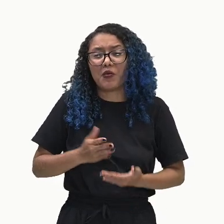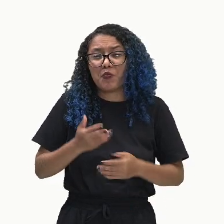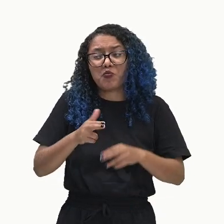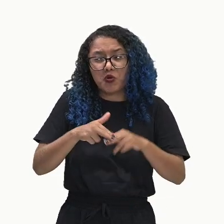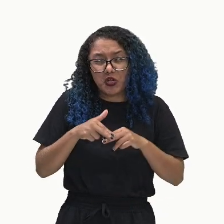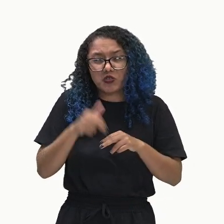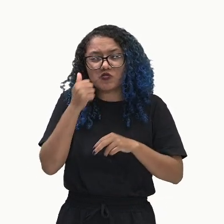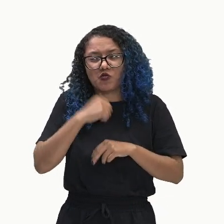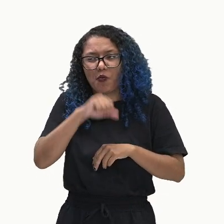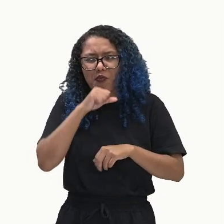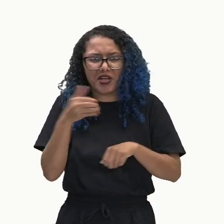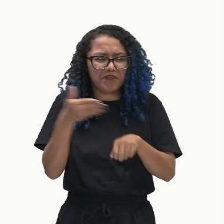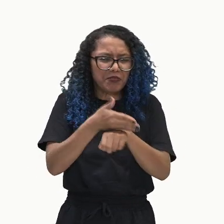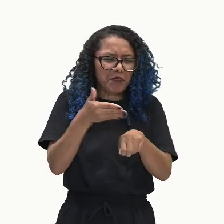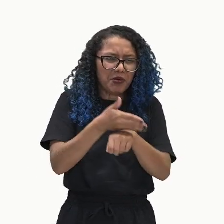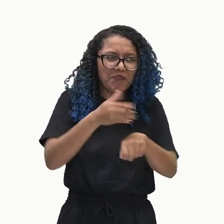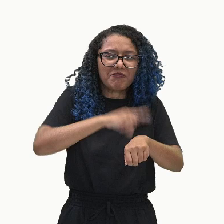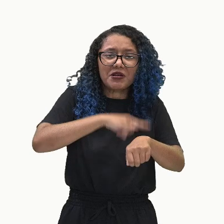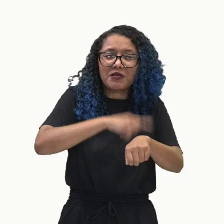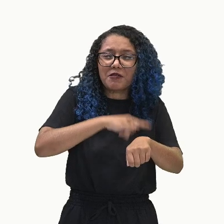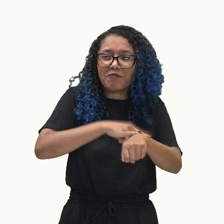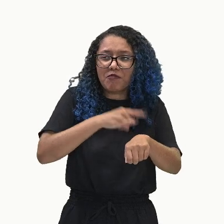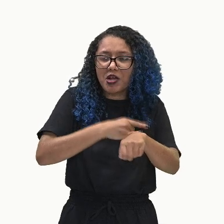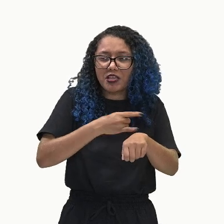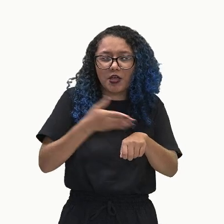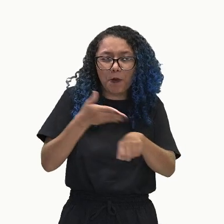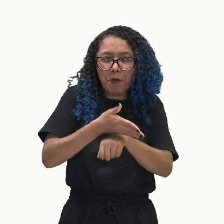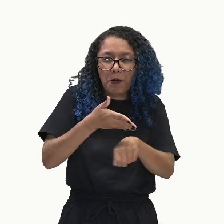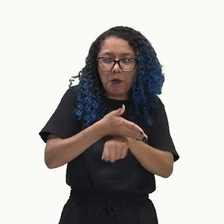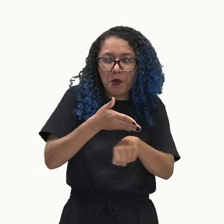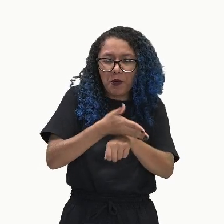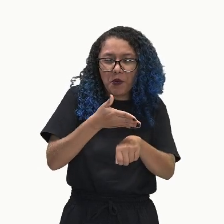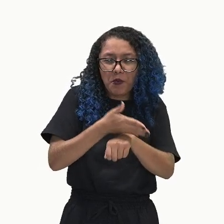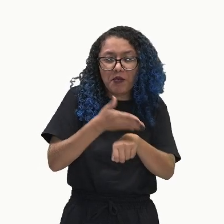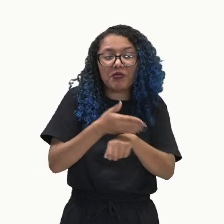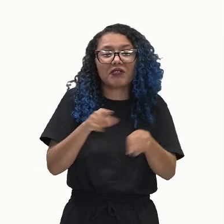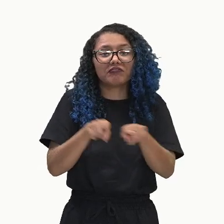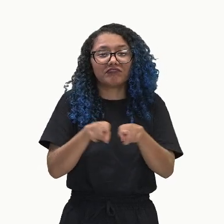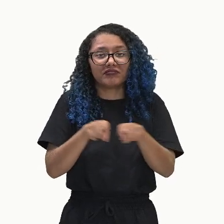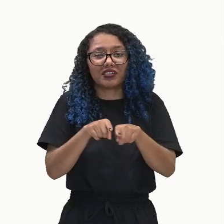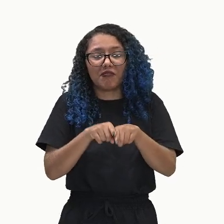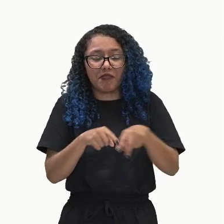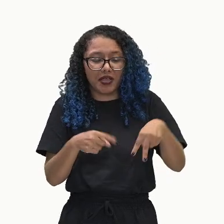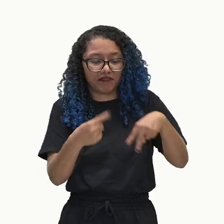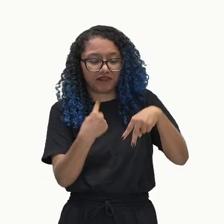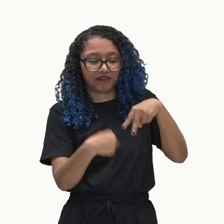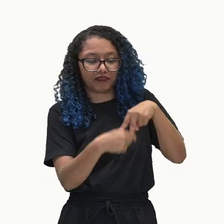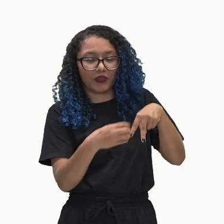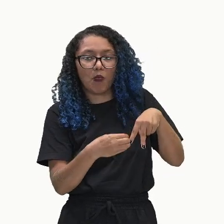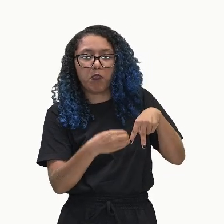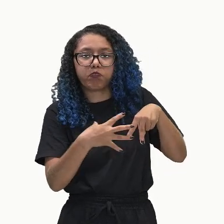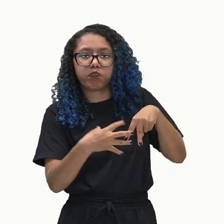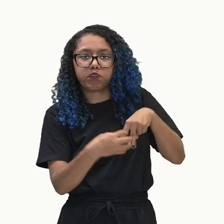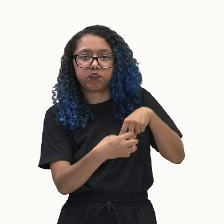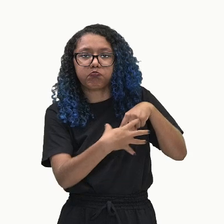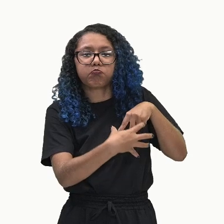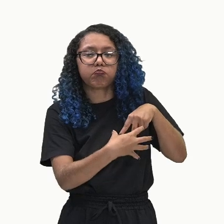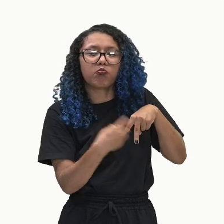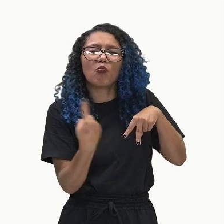conta dessa situação. Há também a possibilidade de inchaço nas pernas e tornozelos,